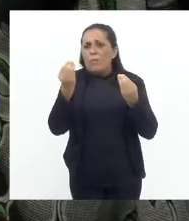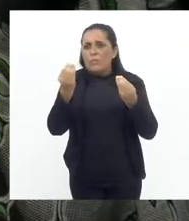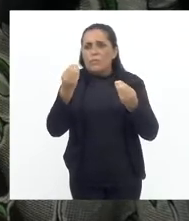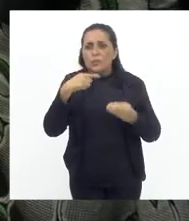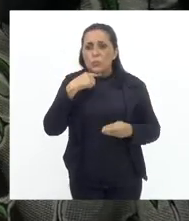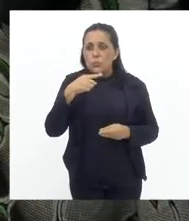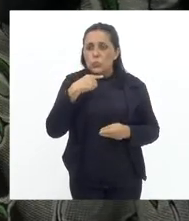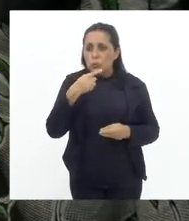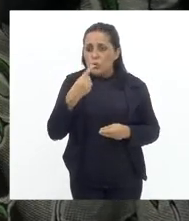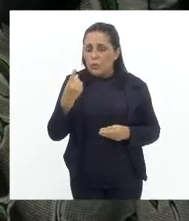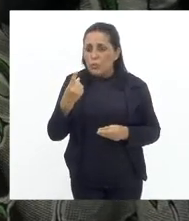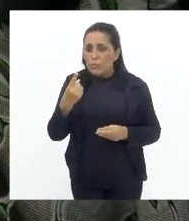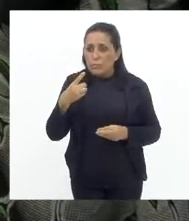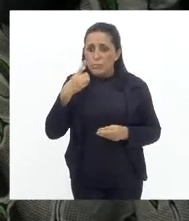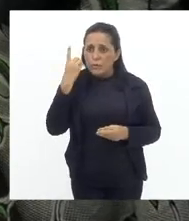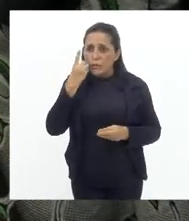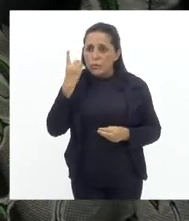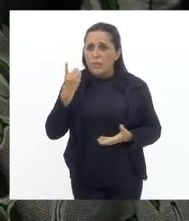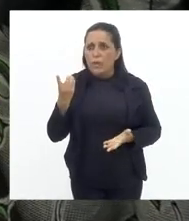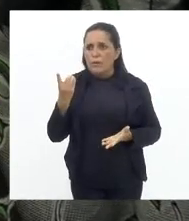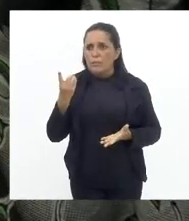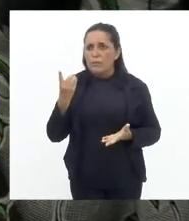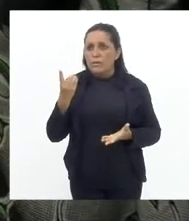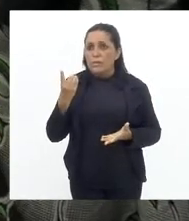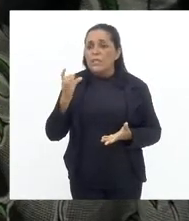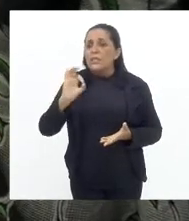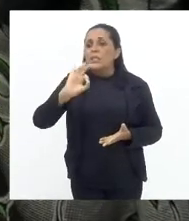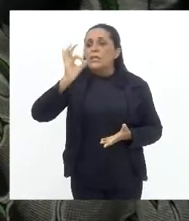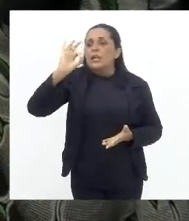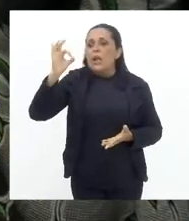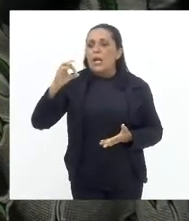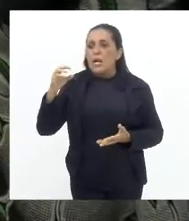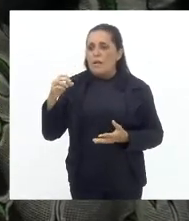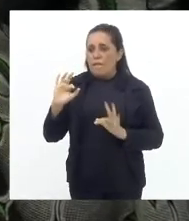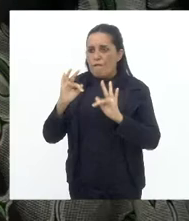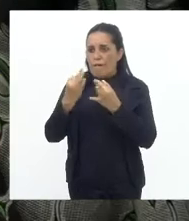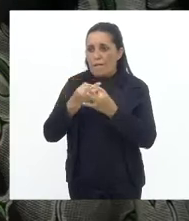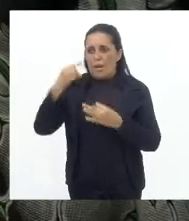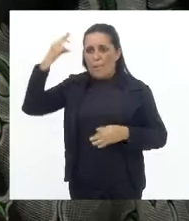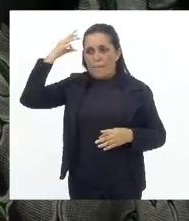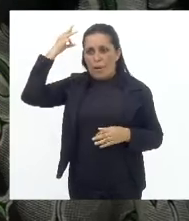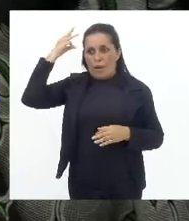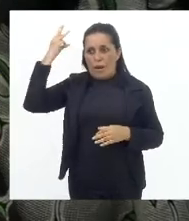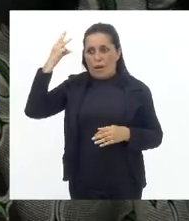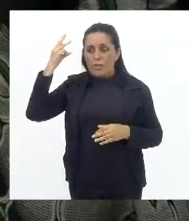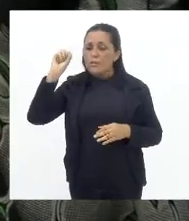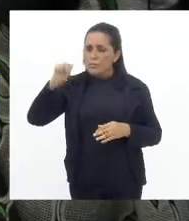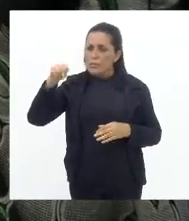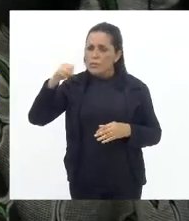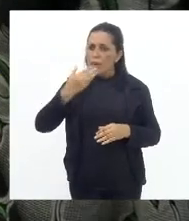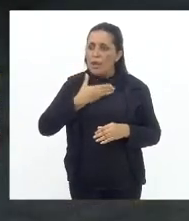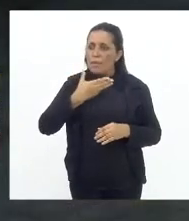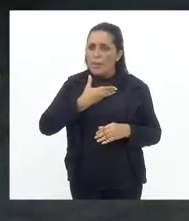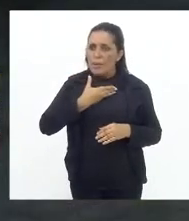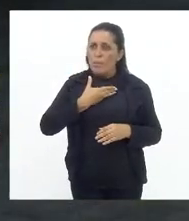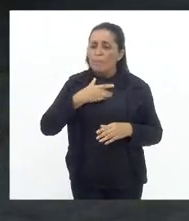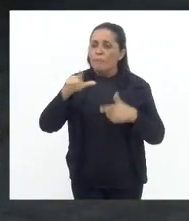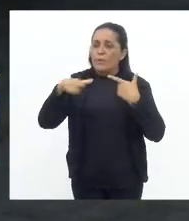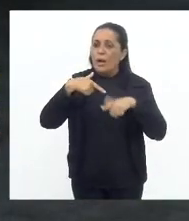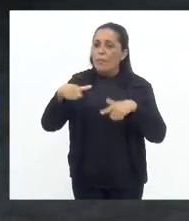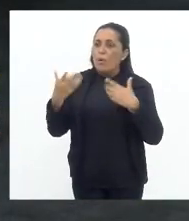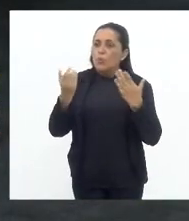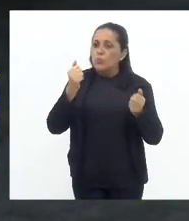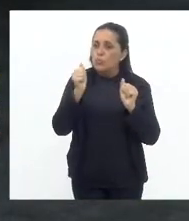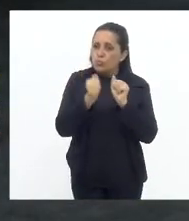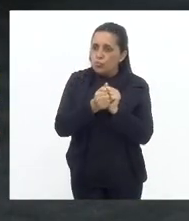alguma dúvida sobre alguma alguns dos deputados aqui não ninguém aqui é da família da Mariele apesar de amigos apesar de terem trabalhado em